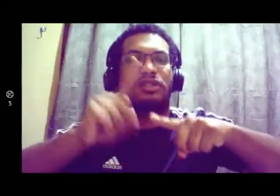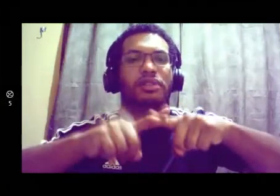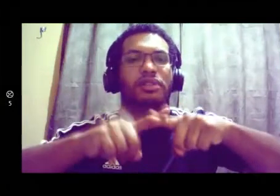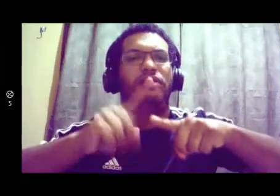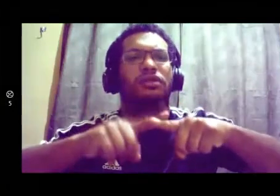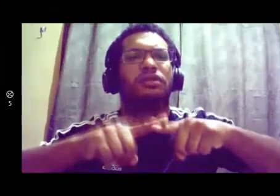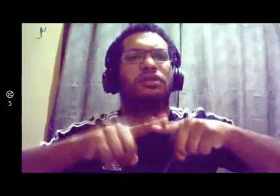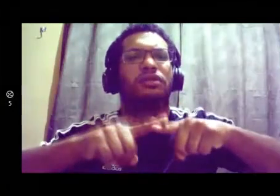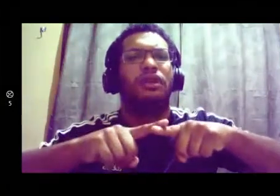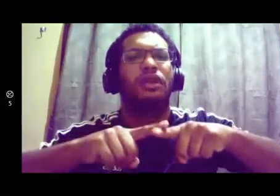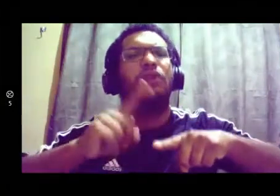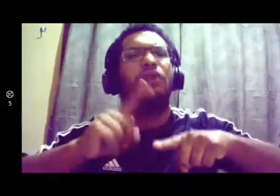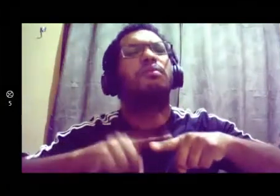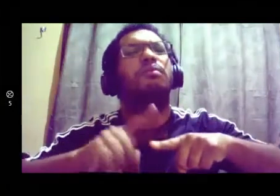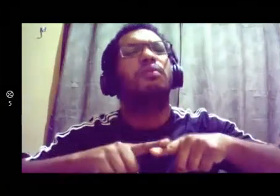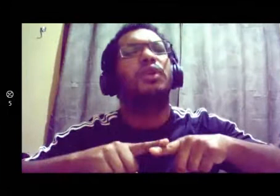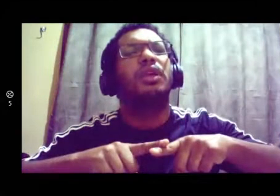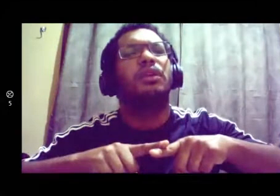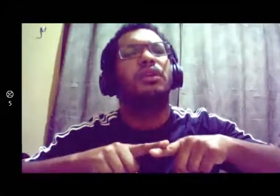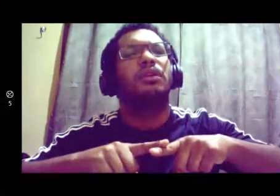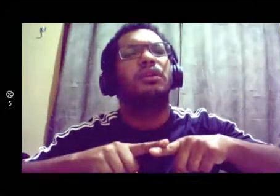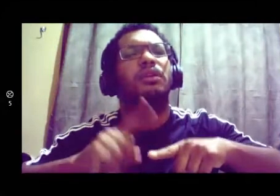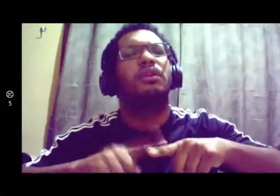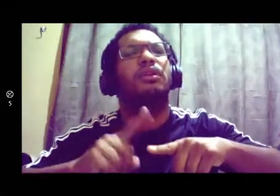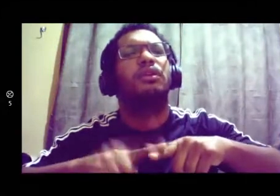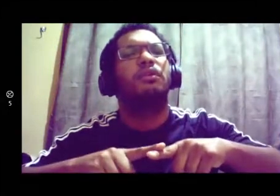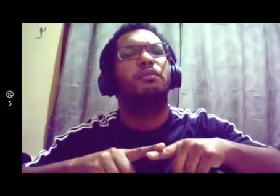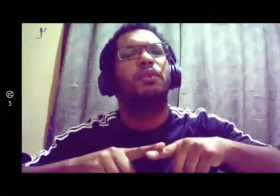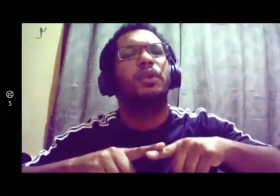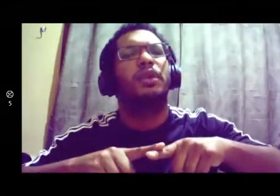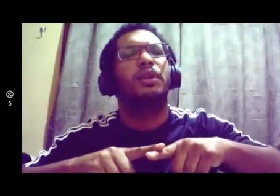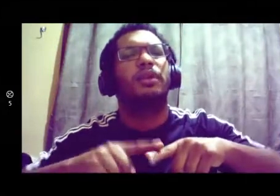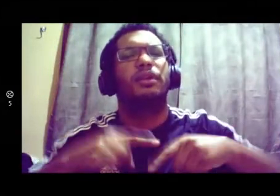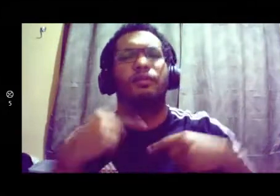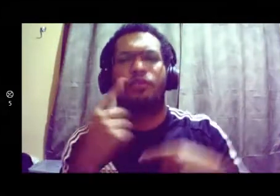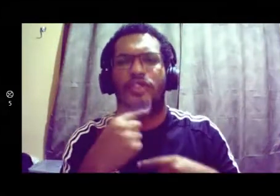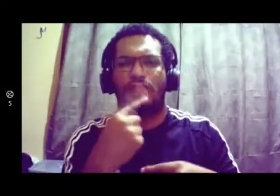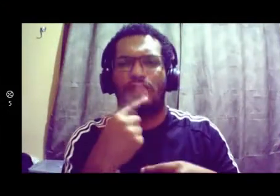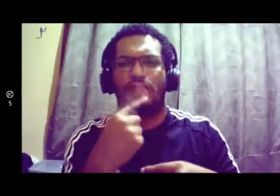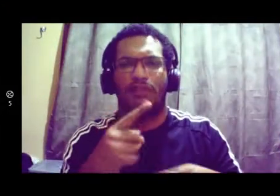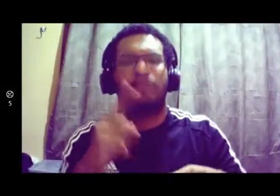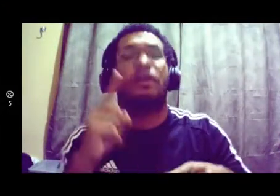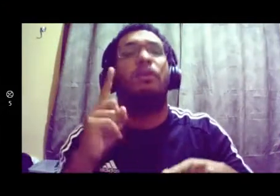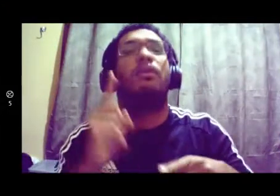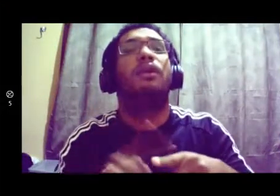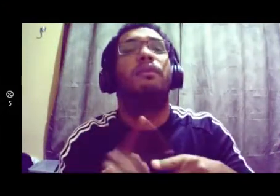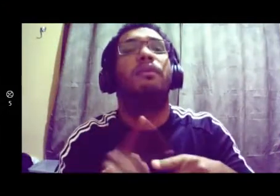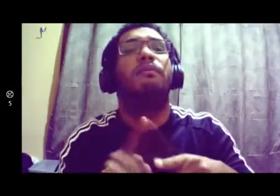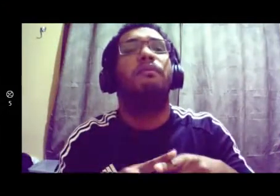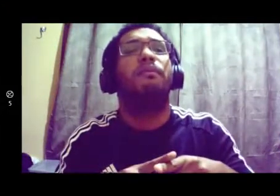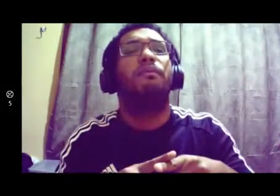só assim. Por quê? Por quê? Você usa a expressão facial.